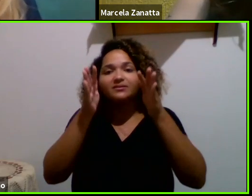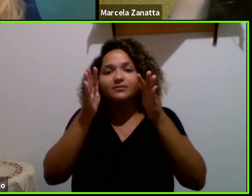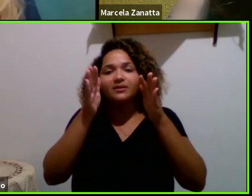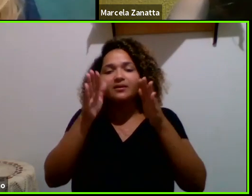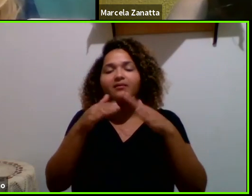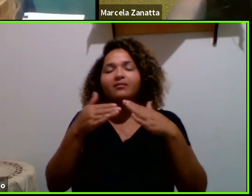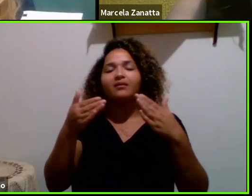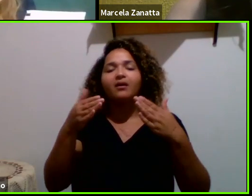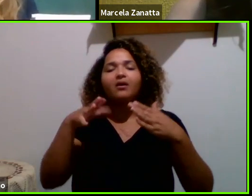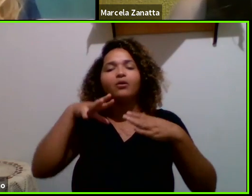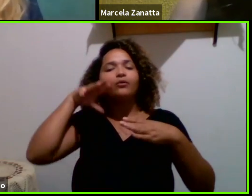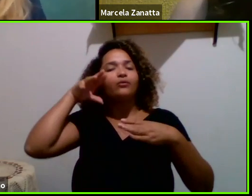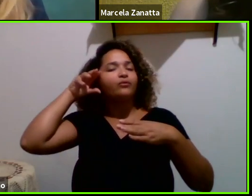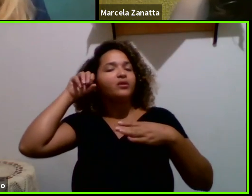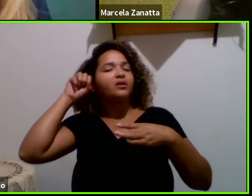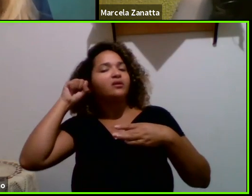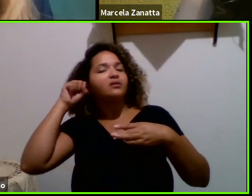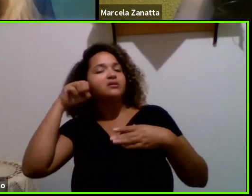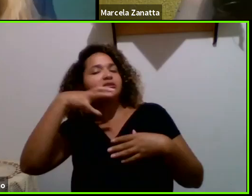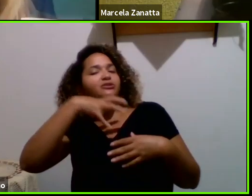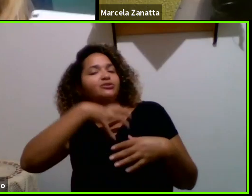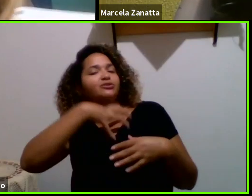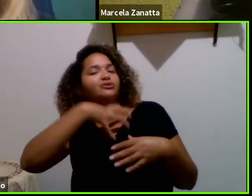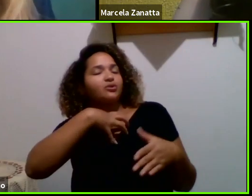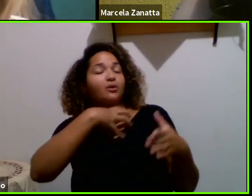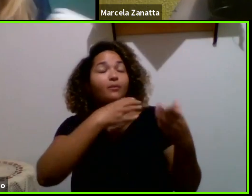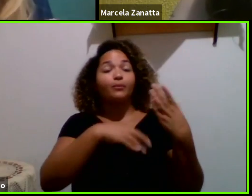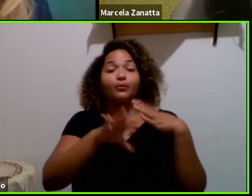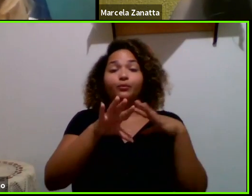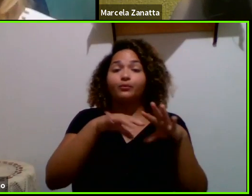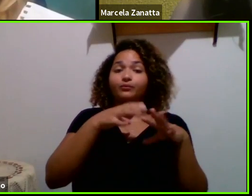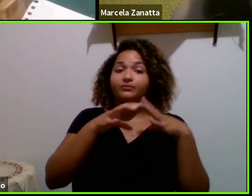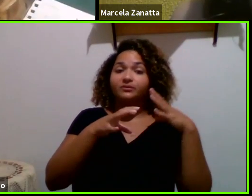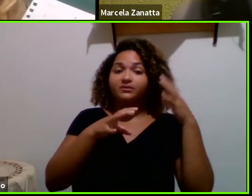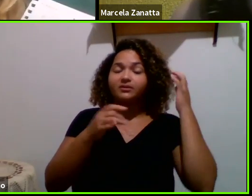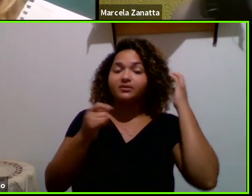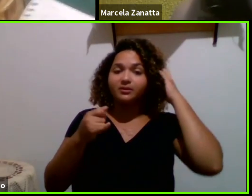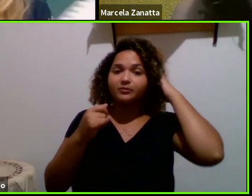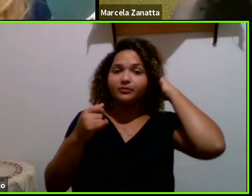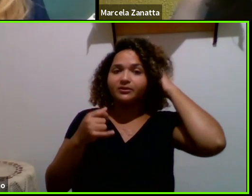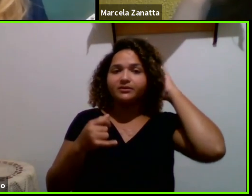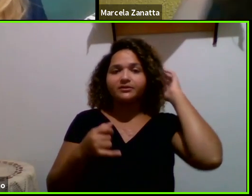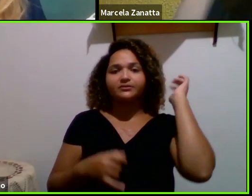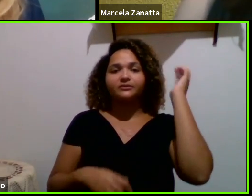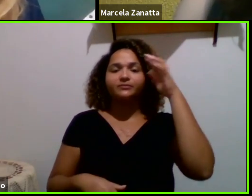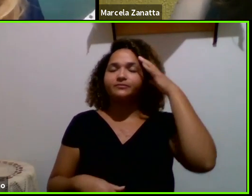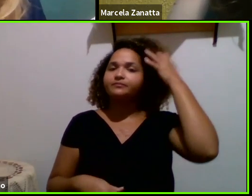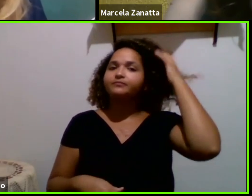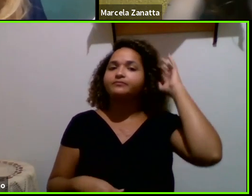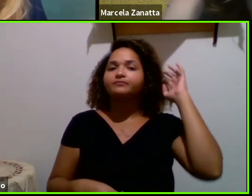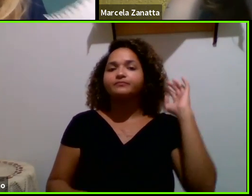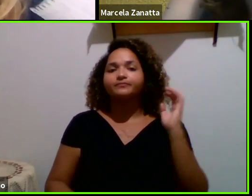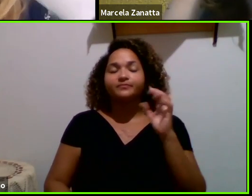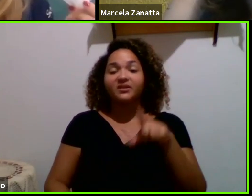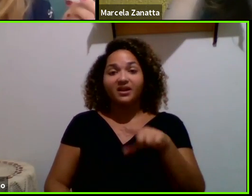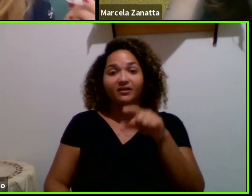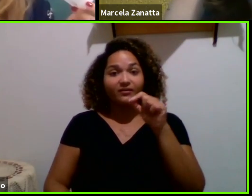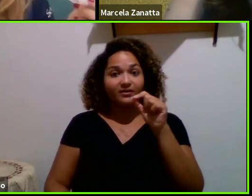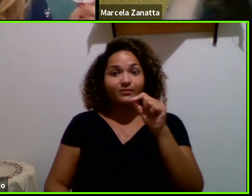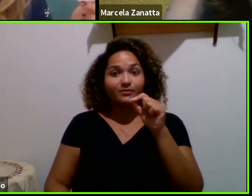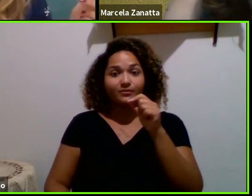essa música? Que música que você gosta? Que música que te agrada? Então, é a música da escolha dela.